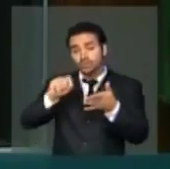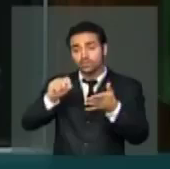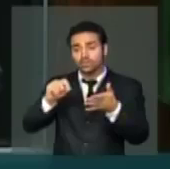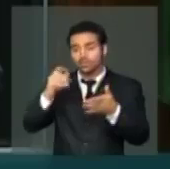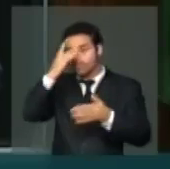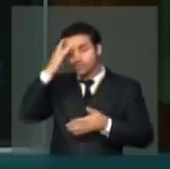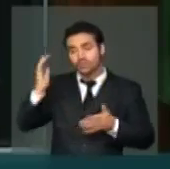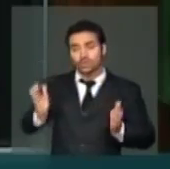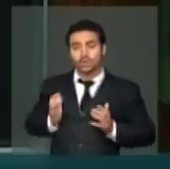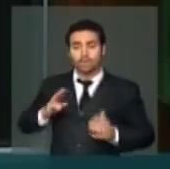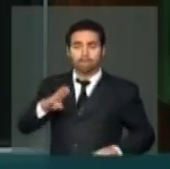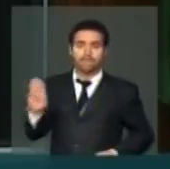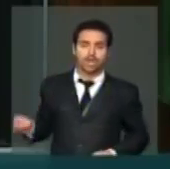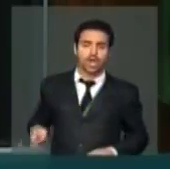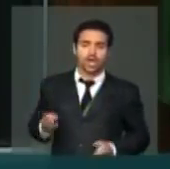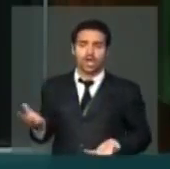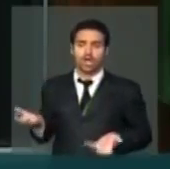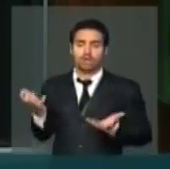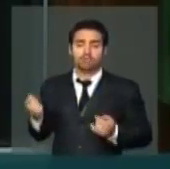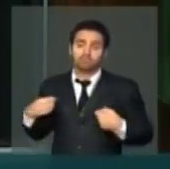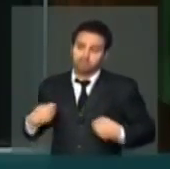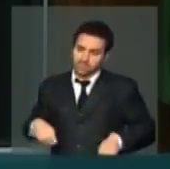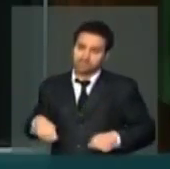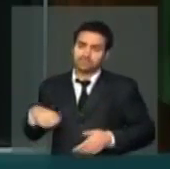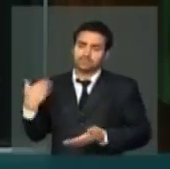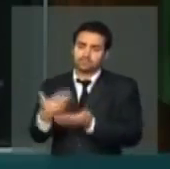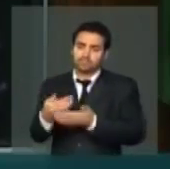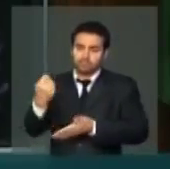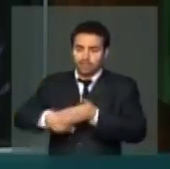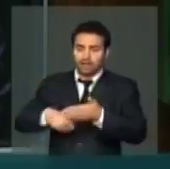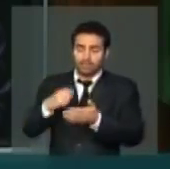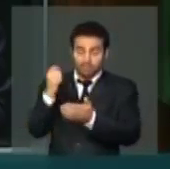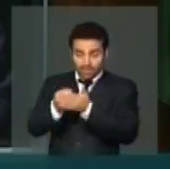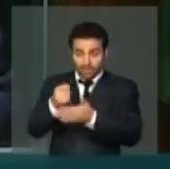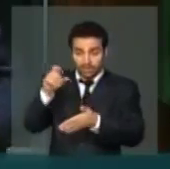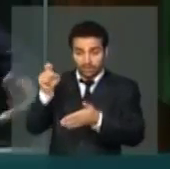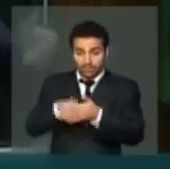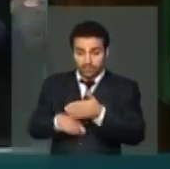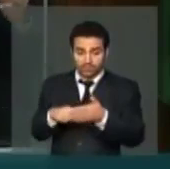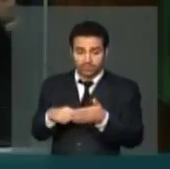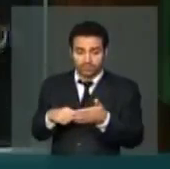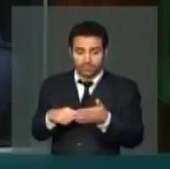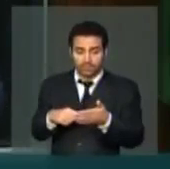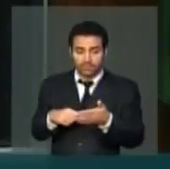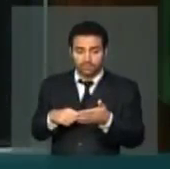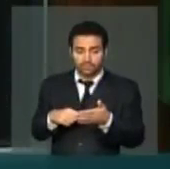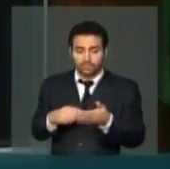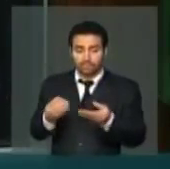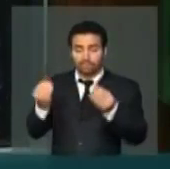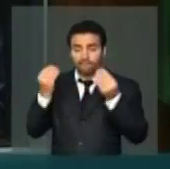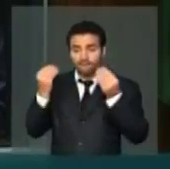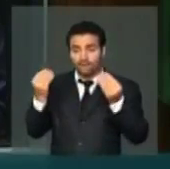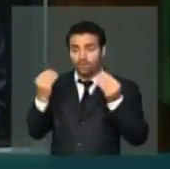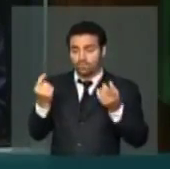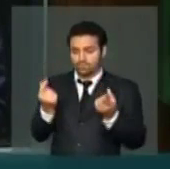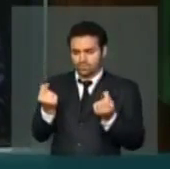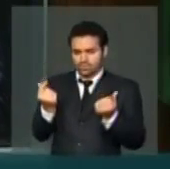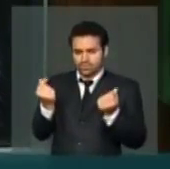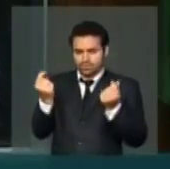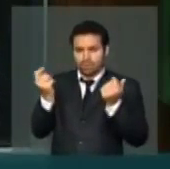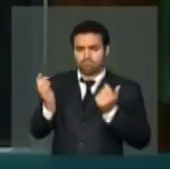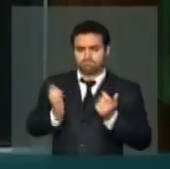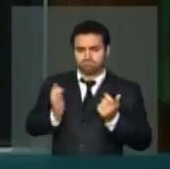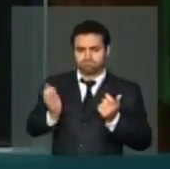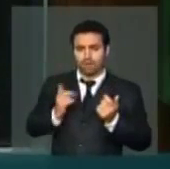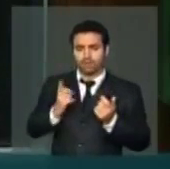grandes fortunas e a tributação sobre herança. Não é possível que essas grandes fortunas que se formam